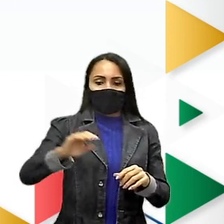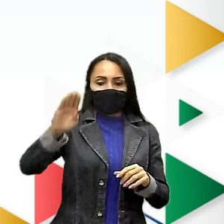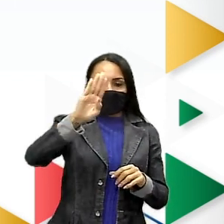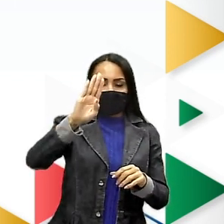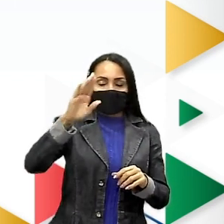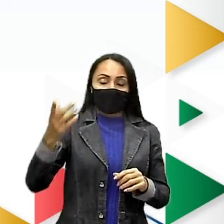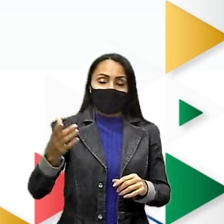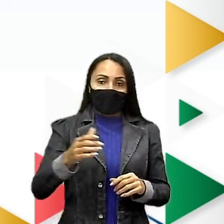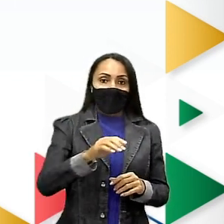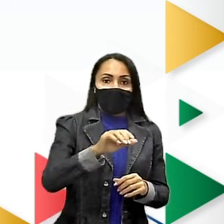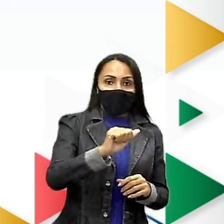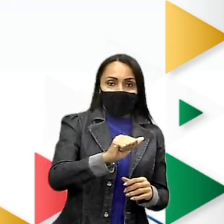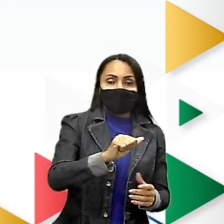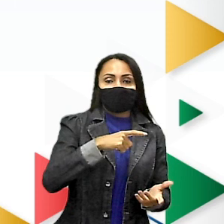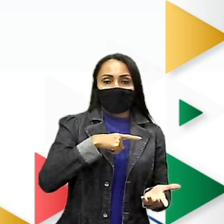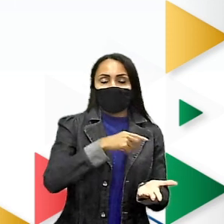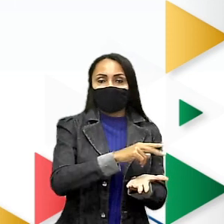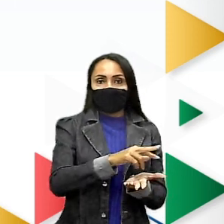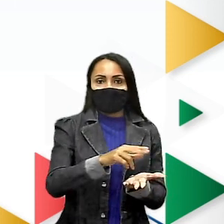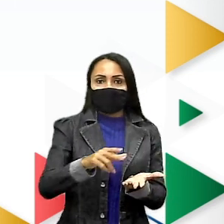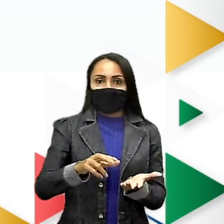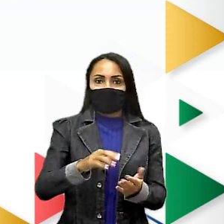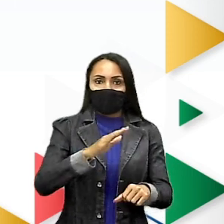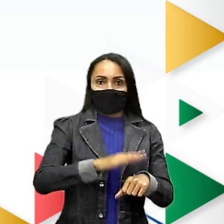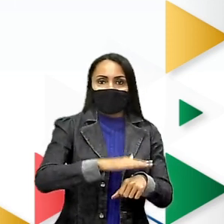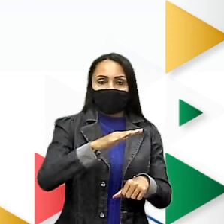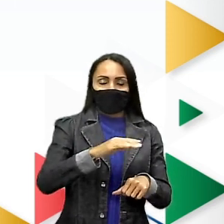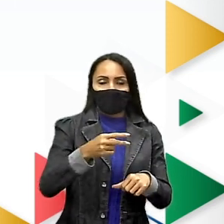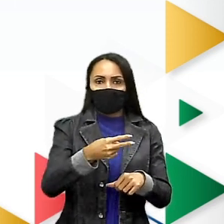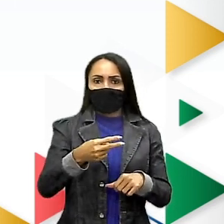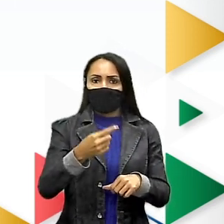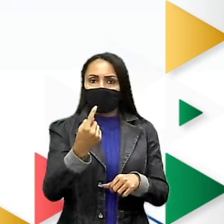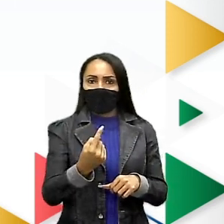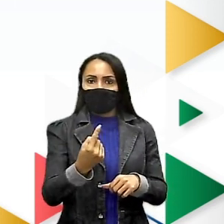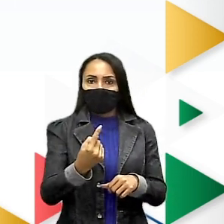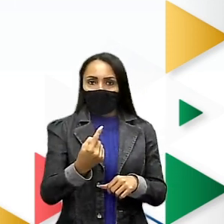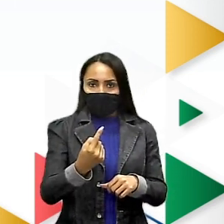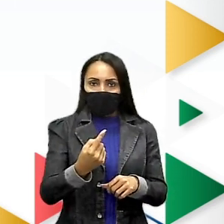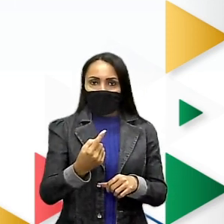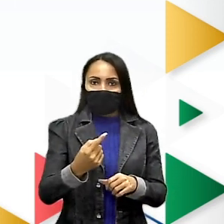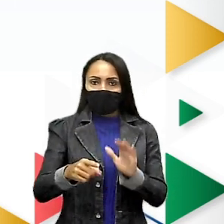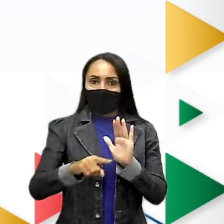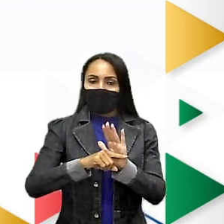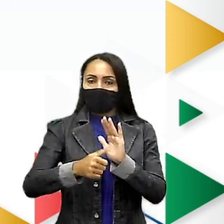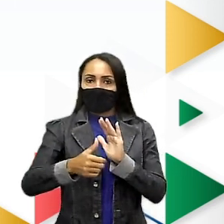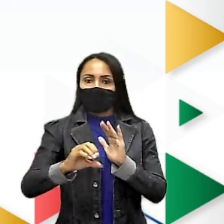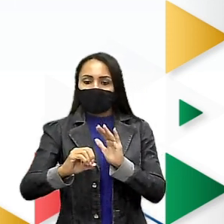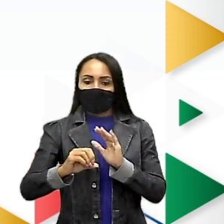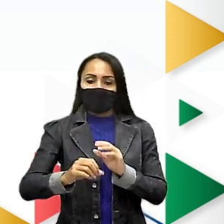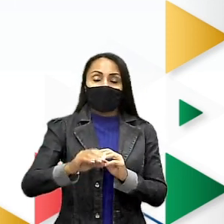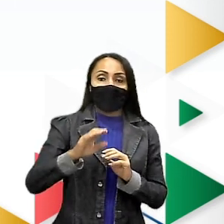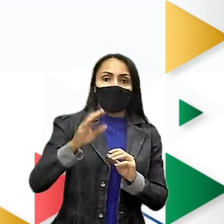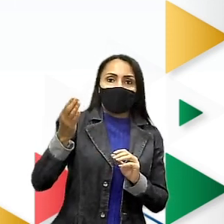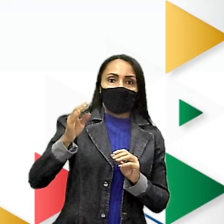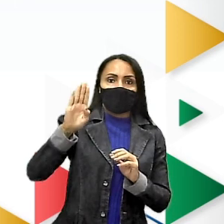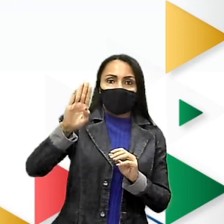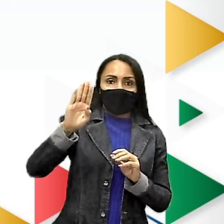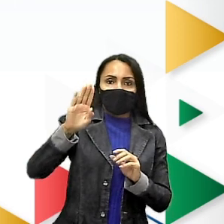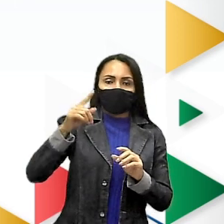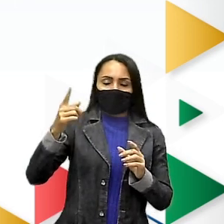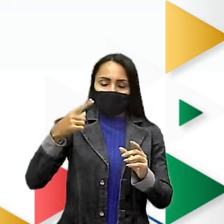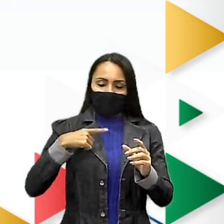tem uma variação de maior ou igual a 1, menor que 10. E B é o expoente dessa